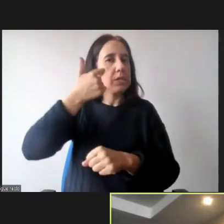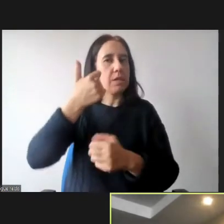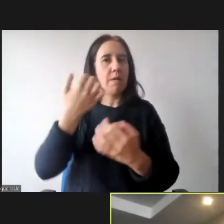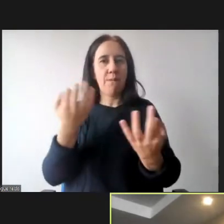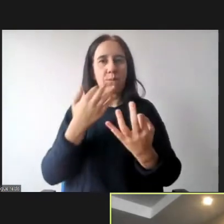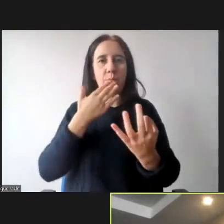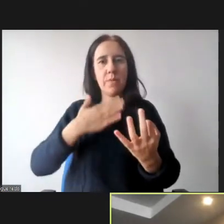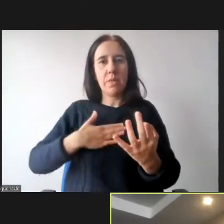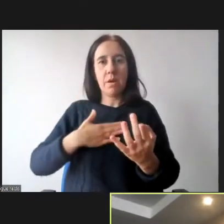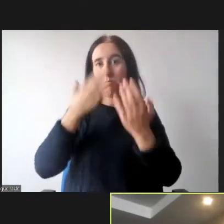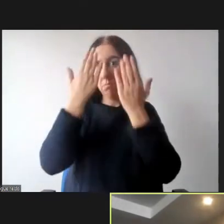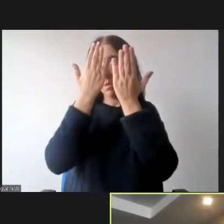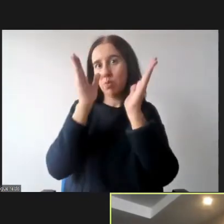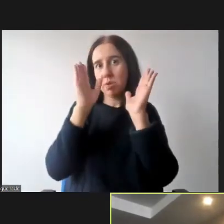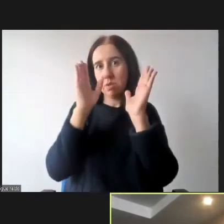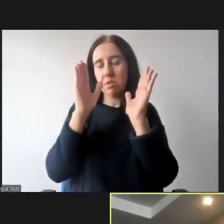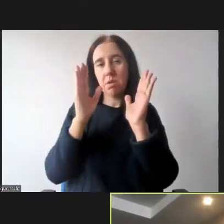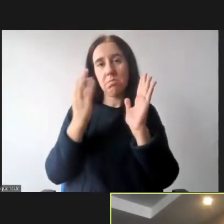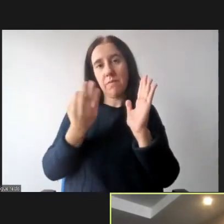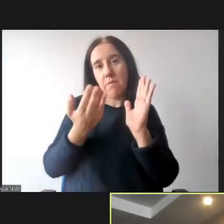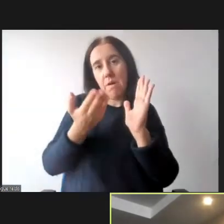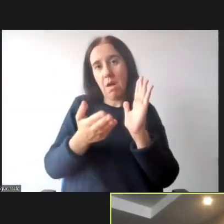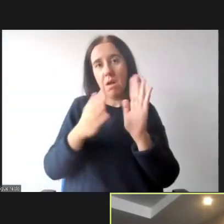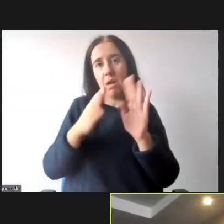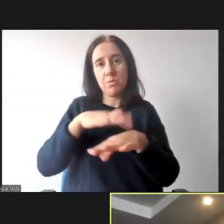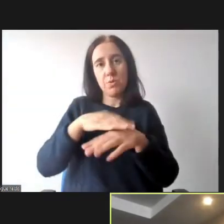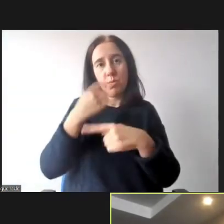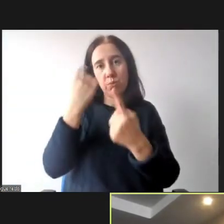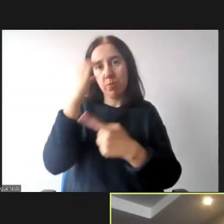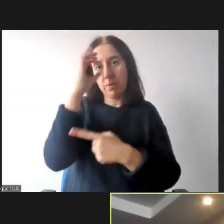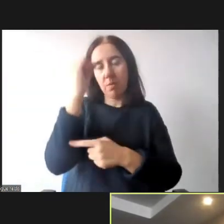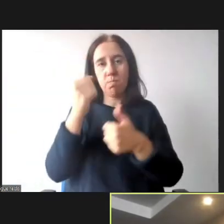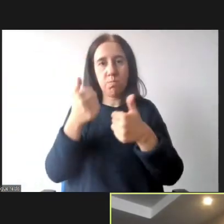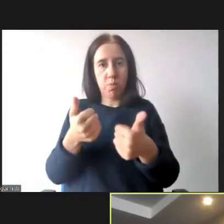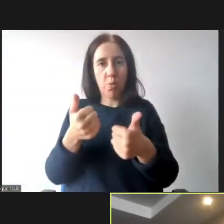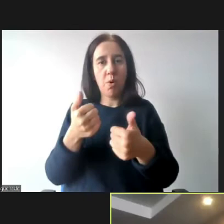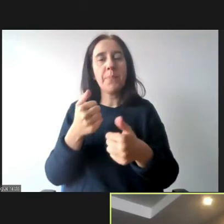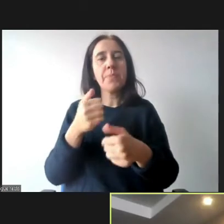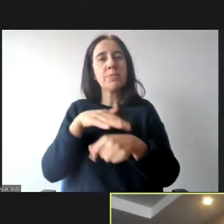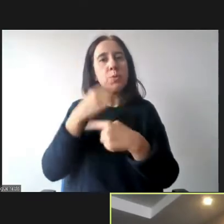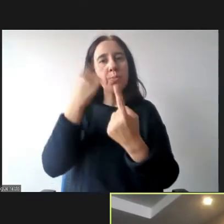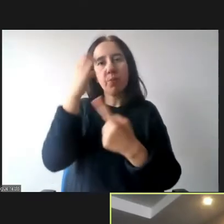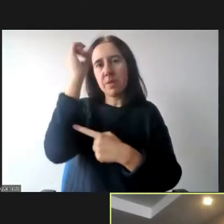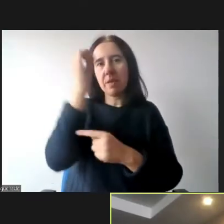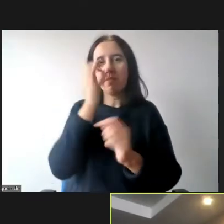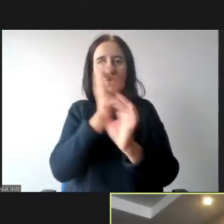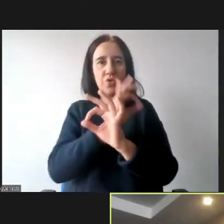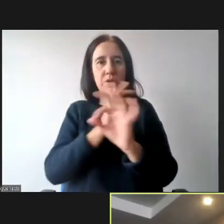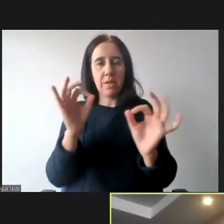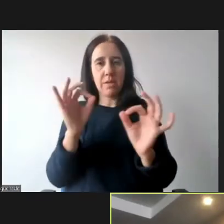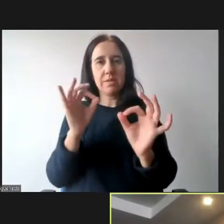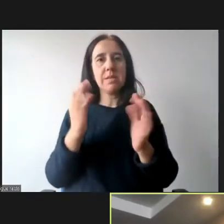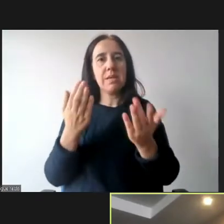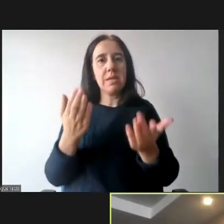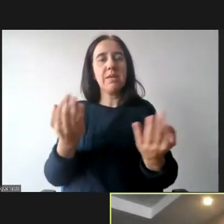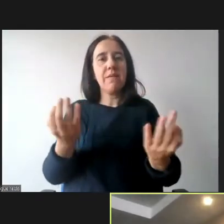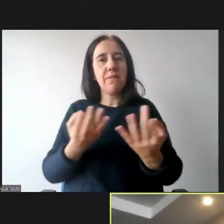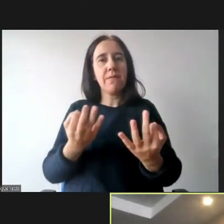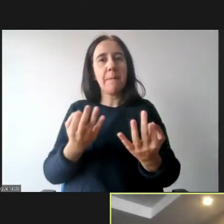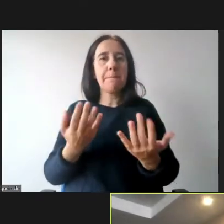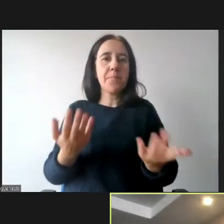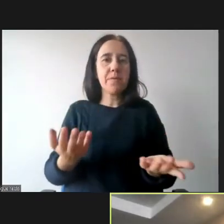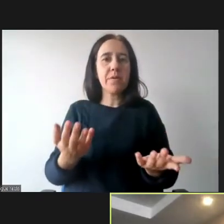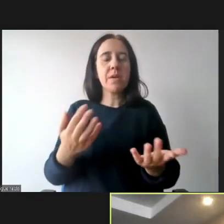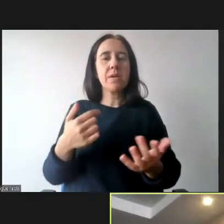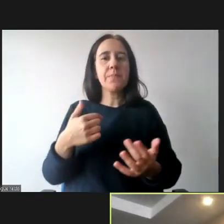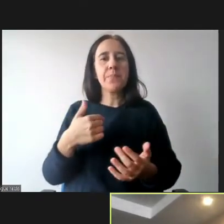a democracia, como seja uma boa administração pública, uma excelente administração pública, e nesse sentido, enfim, não